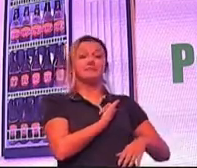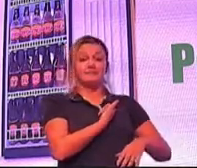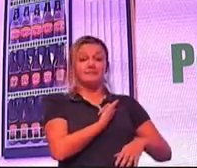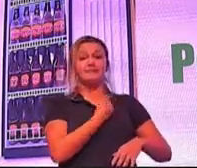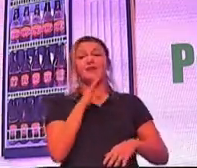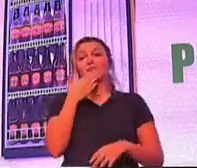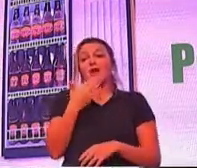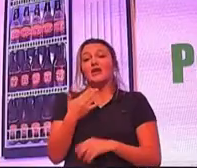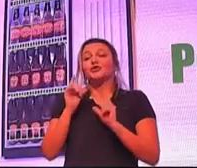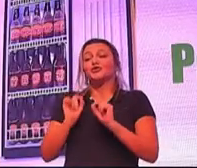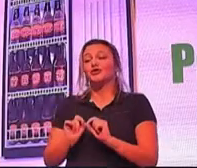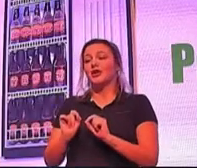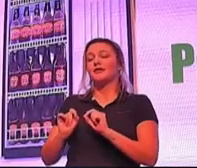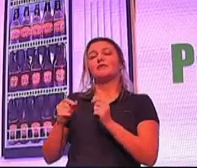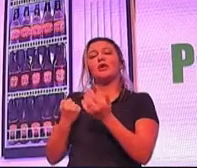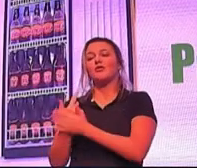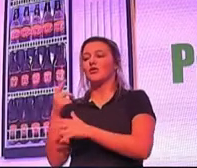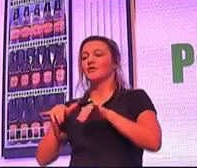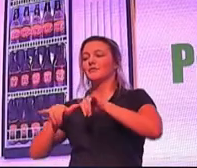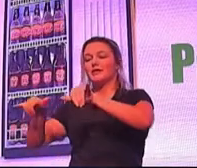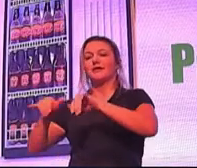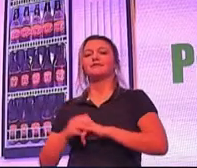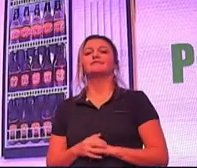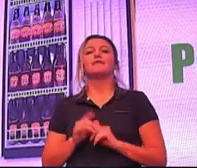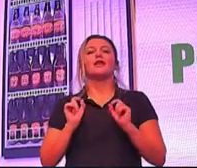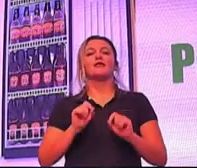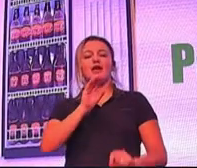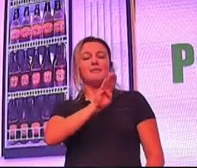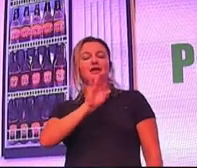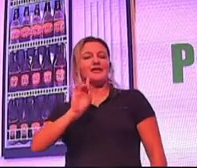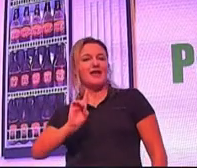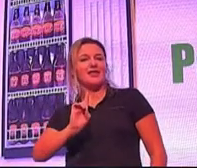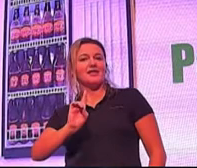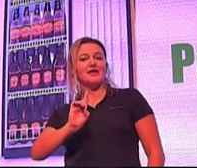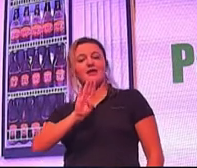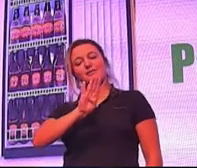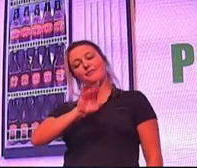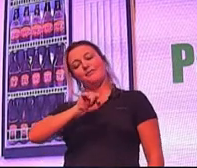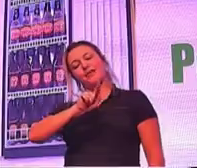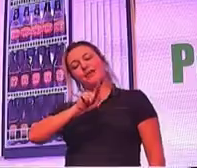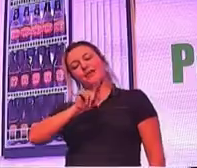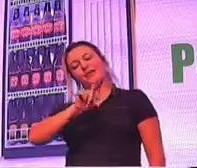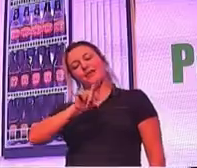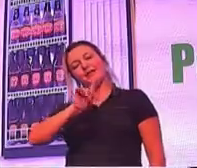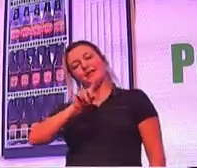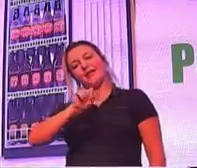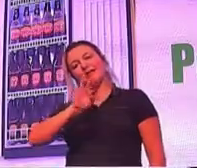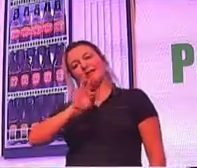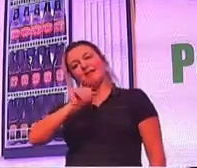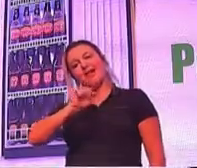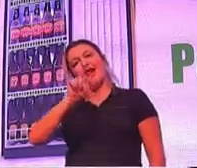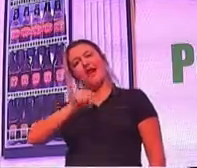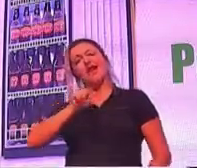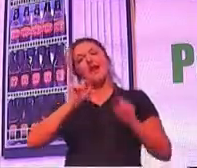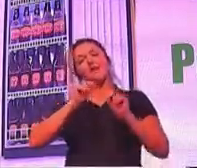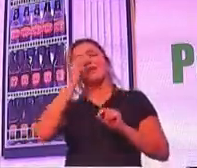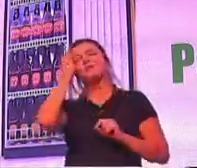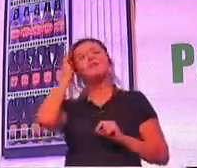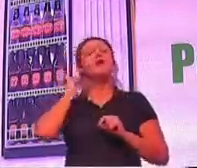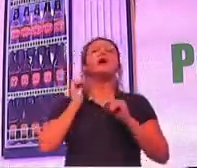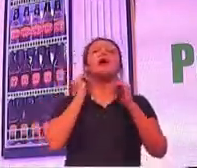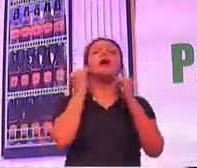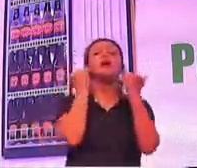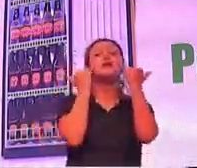Big Data. O que é Big Data? É a informação organizada. Todo dia, em média, o dono da geladeira